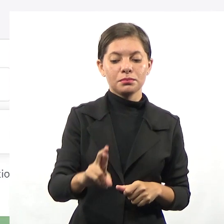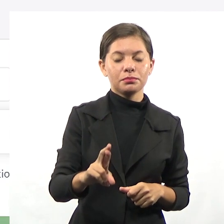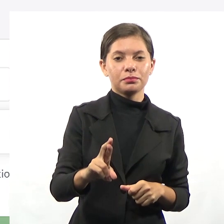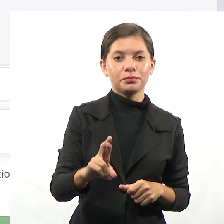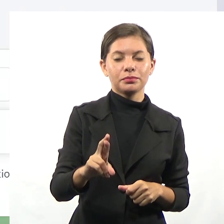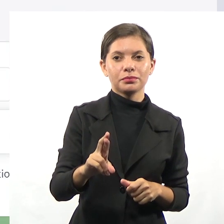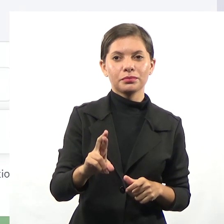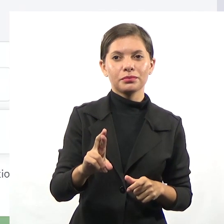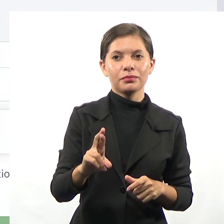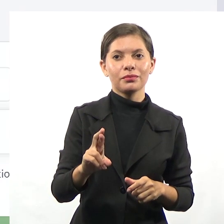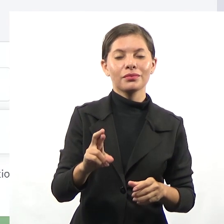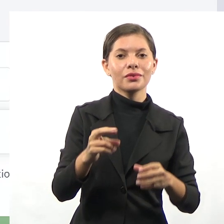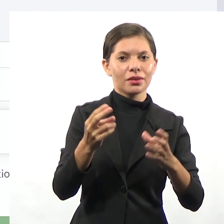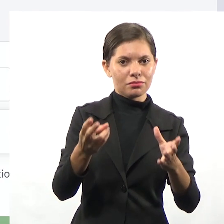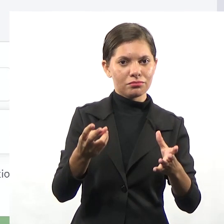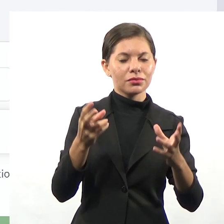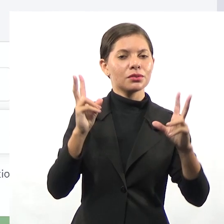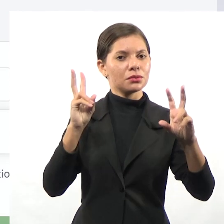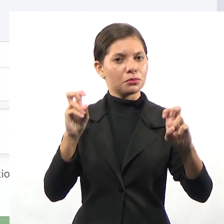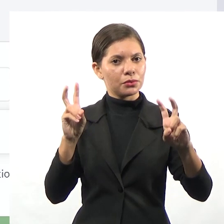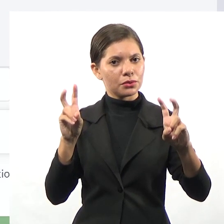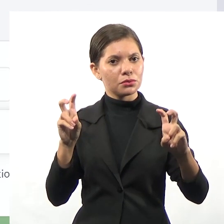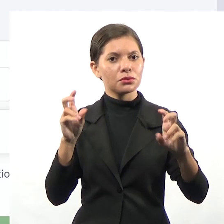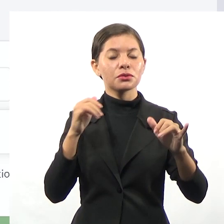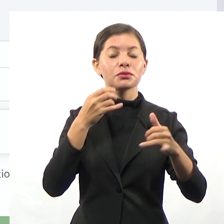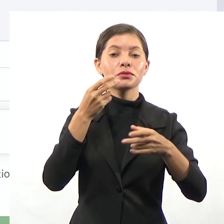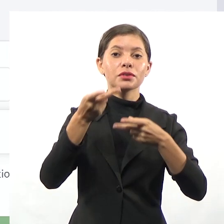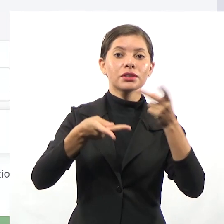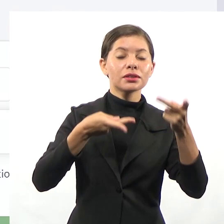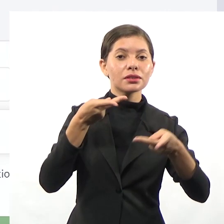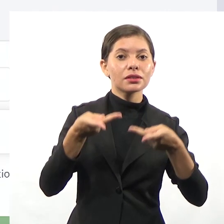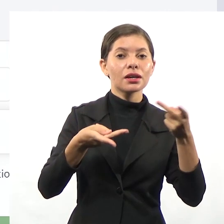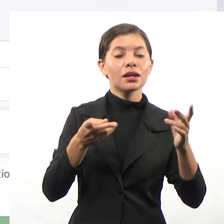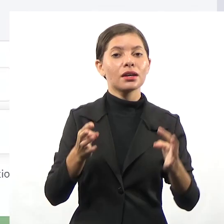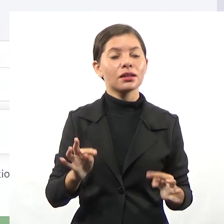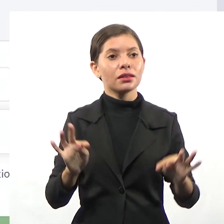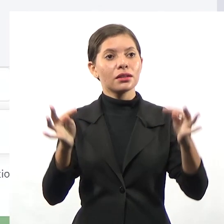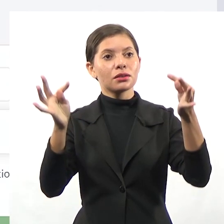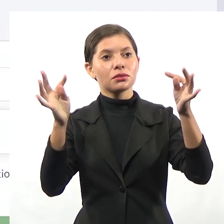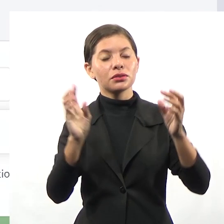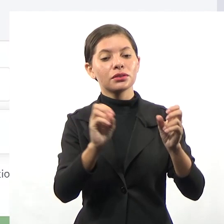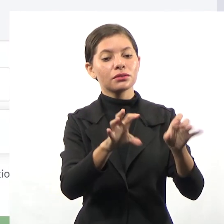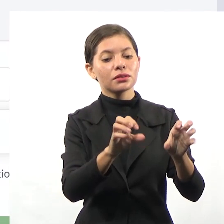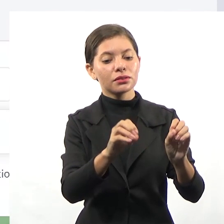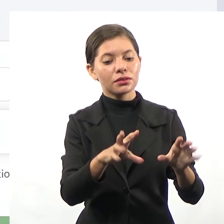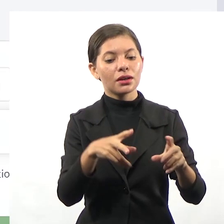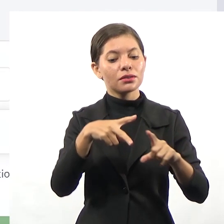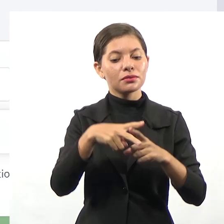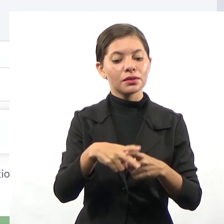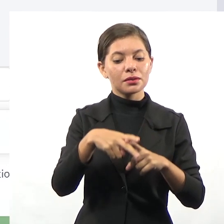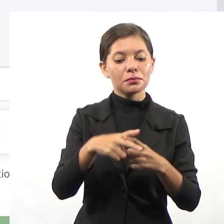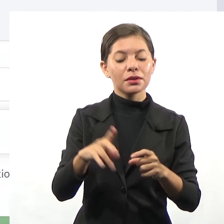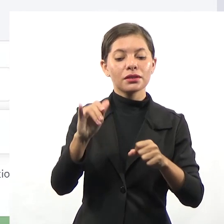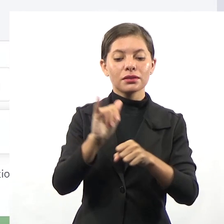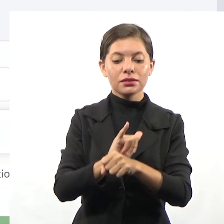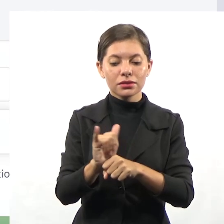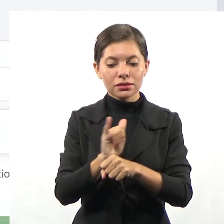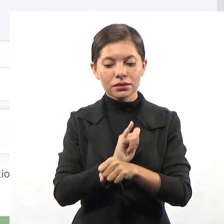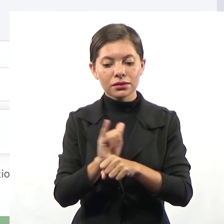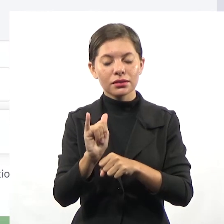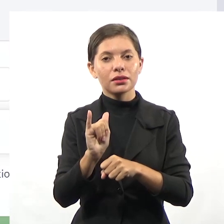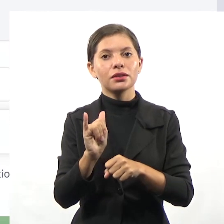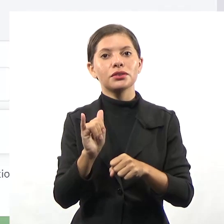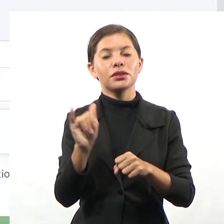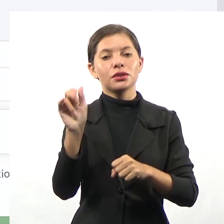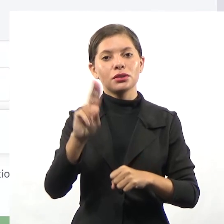isso que eu perguntei. Ele vai dizer, ó, tecnologias educacionais são ferramentas, recursos e estratégias que utilizam tecnologias. Então,